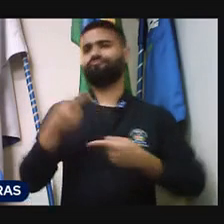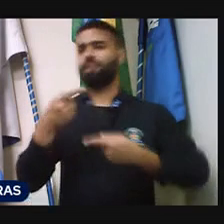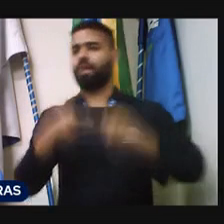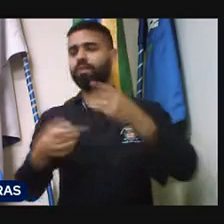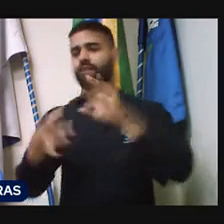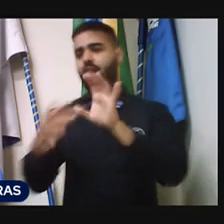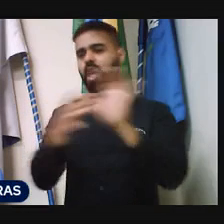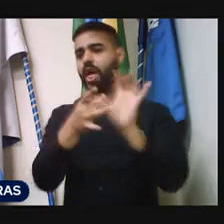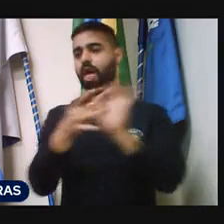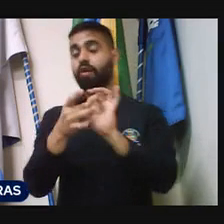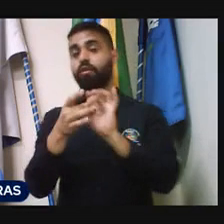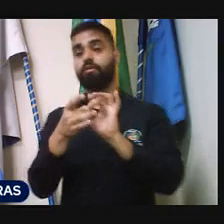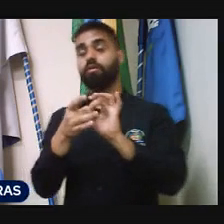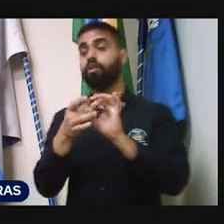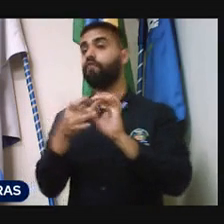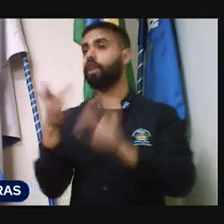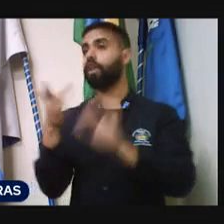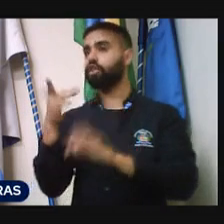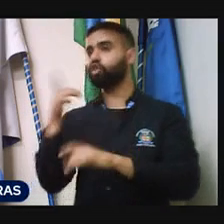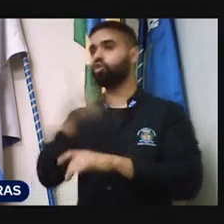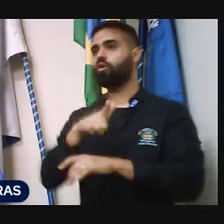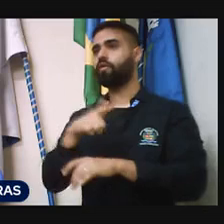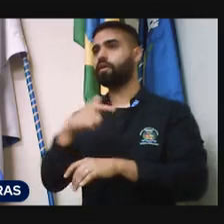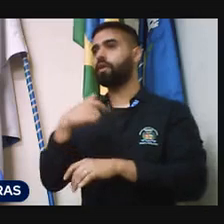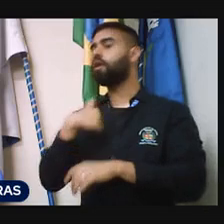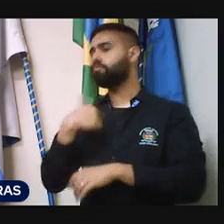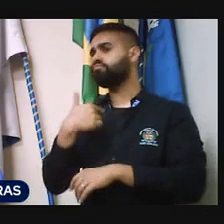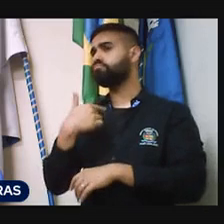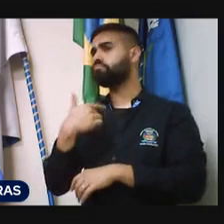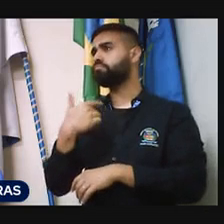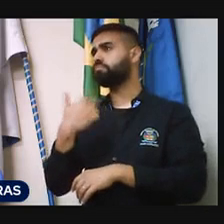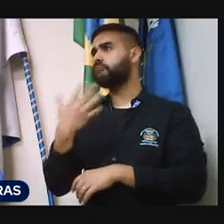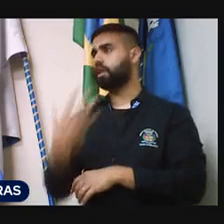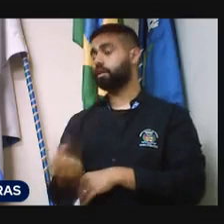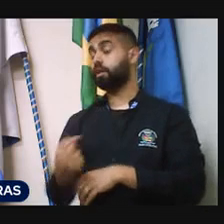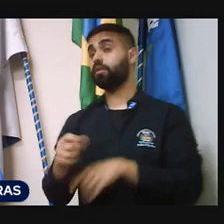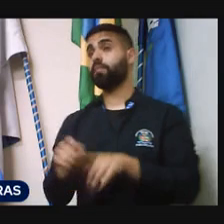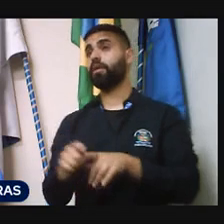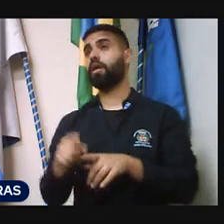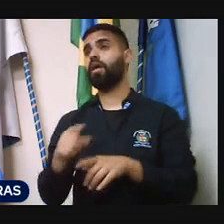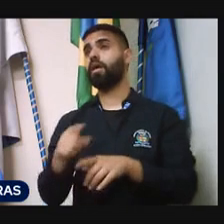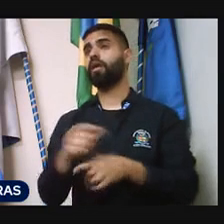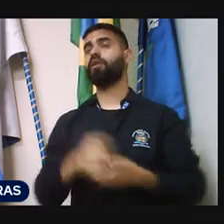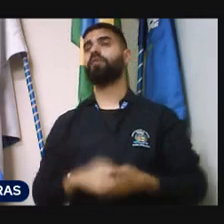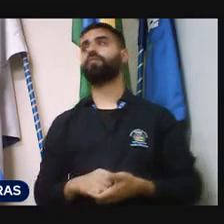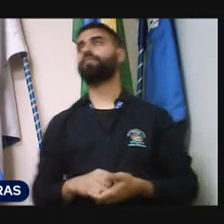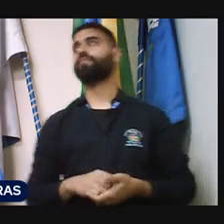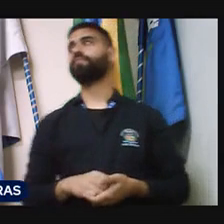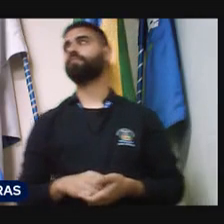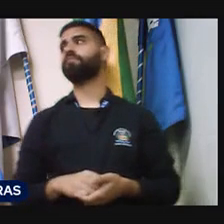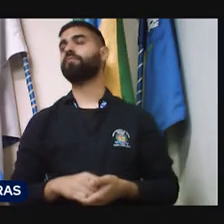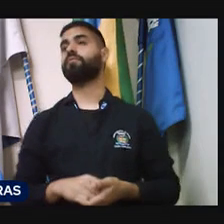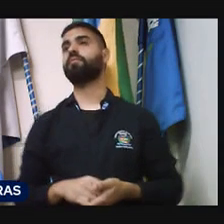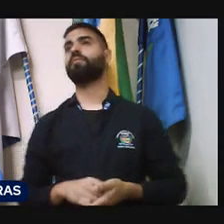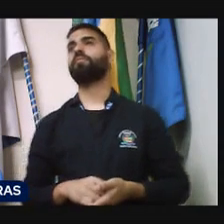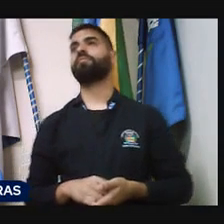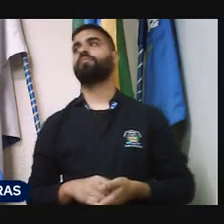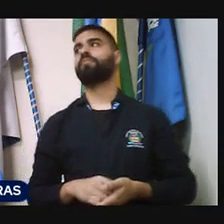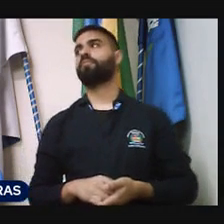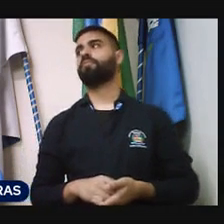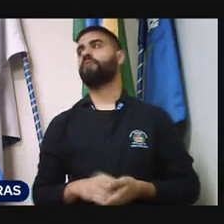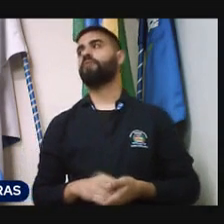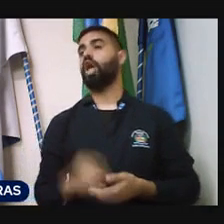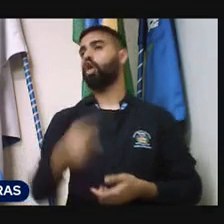que é a que eu volto a dizer é aqui eu concordo aqui somos eleitos dois vereadores